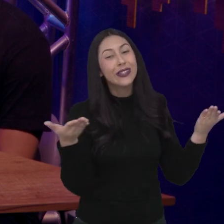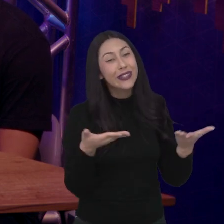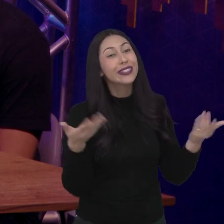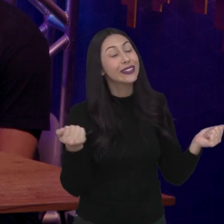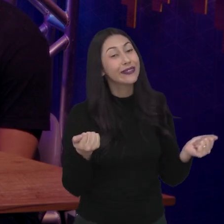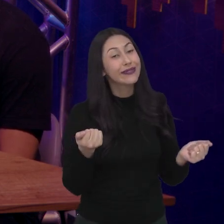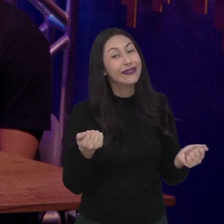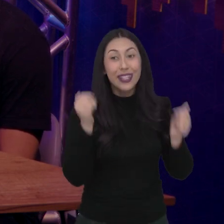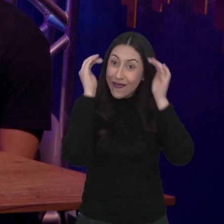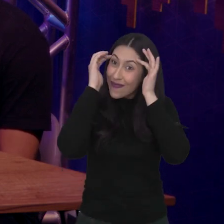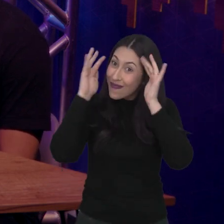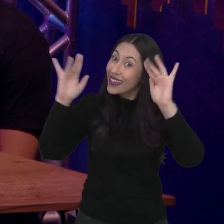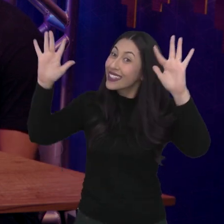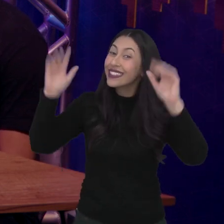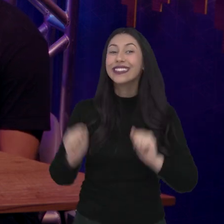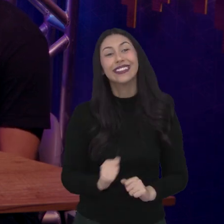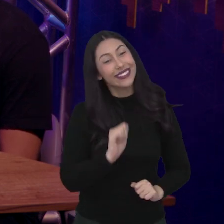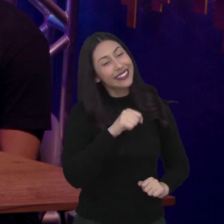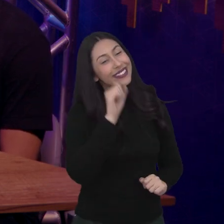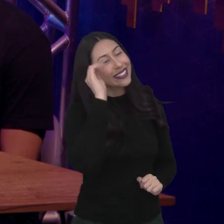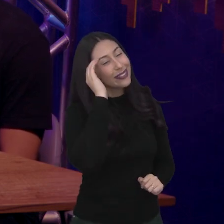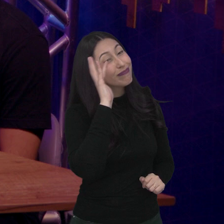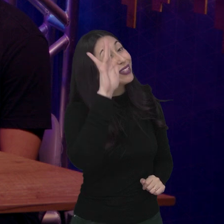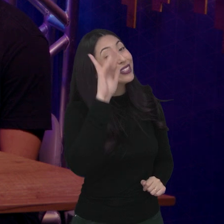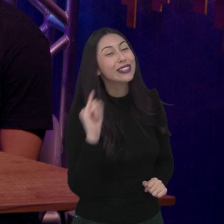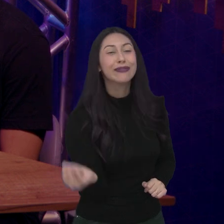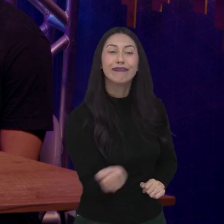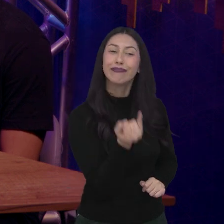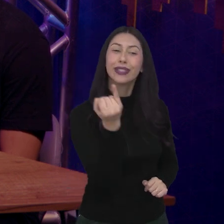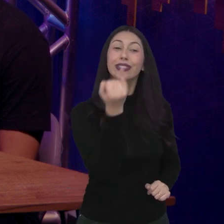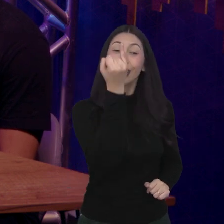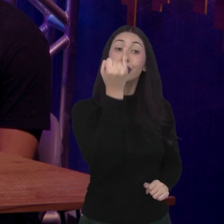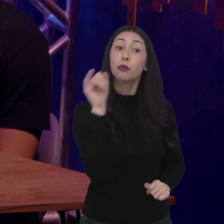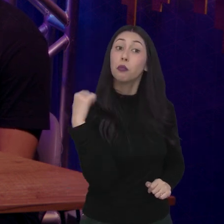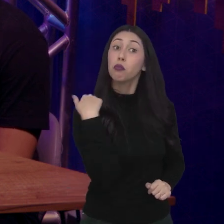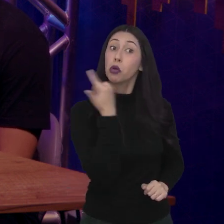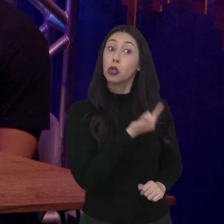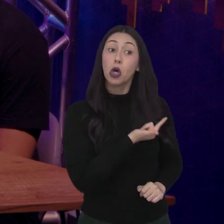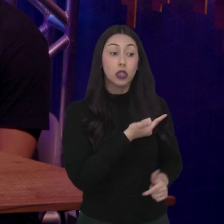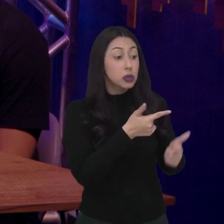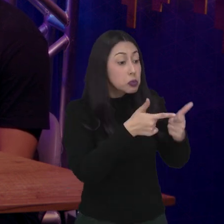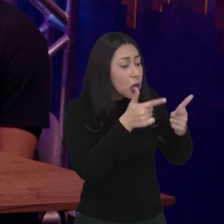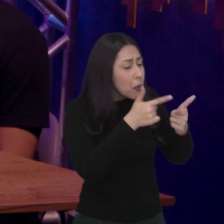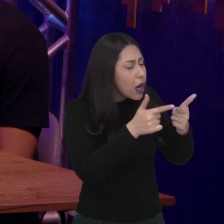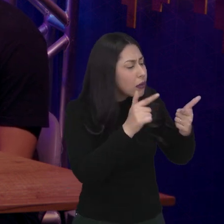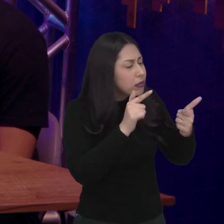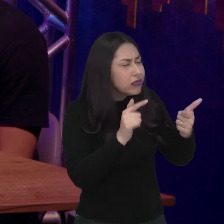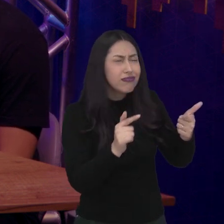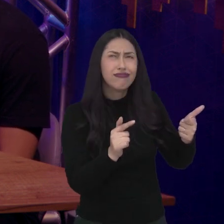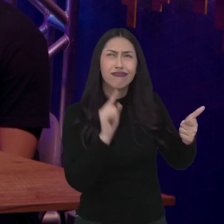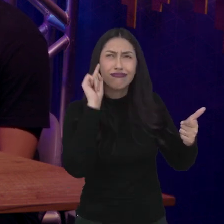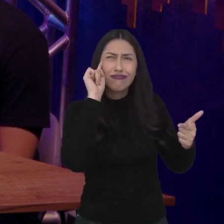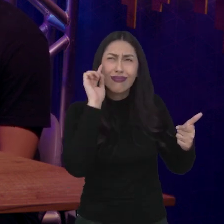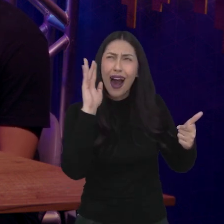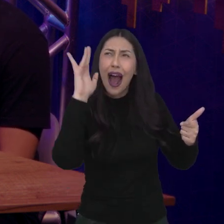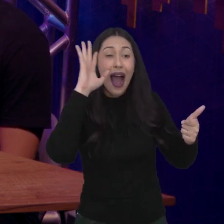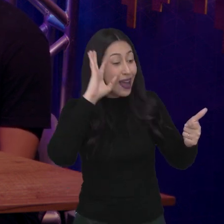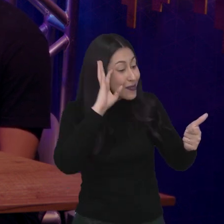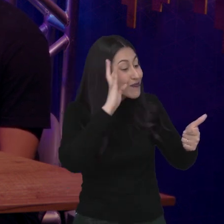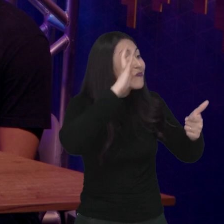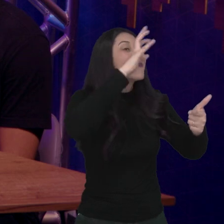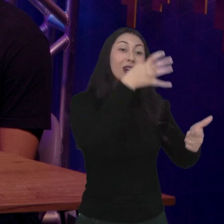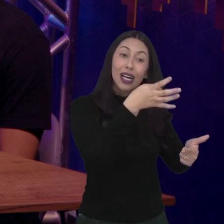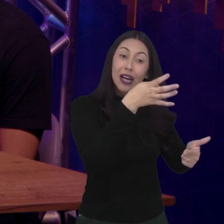do Pode Ser, né? Que... Imagine, né? A imaginação é extremamente importante para a gente criar soluções para os nossos